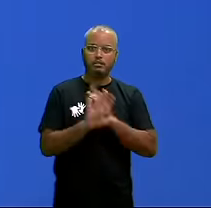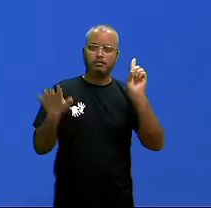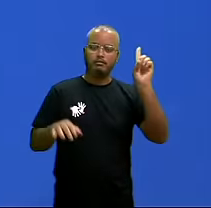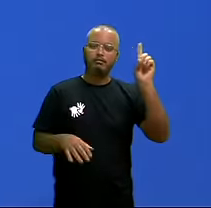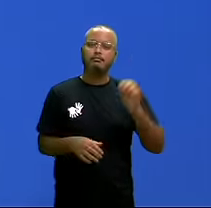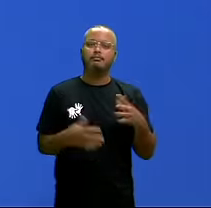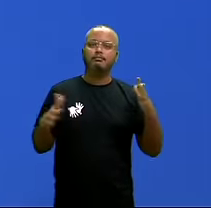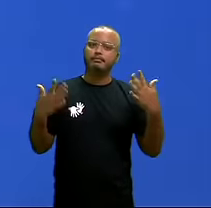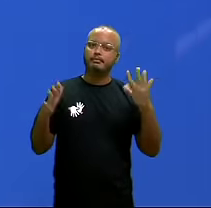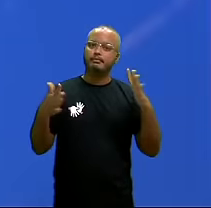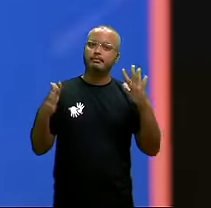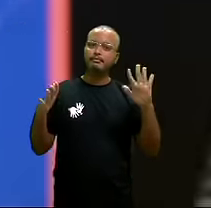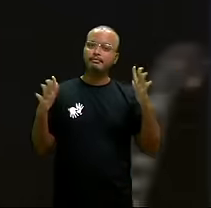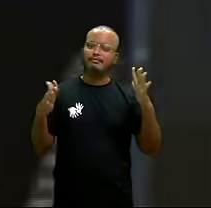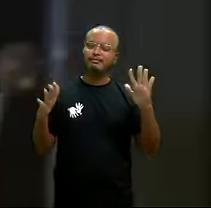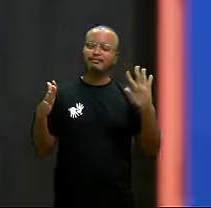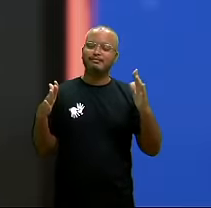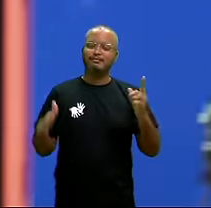A gente percebe,